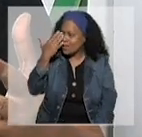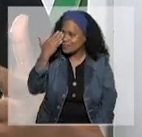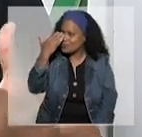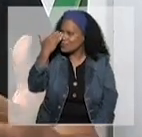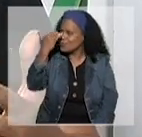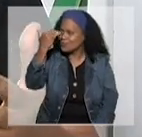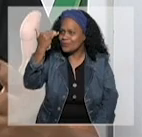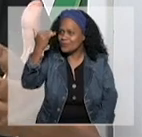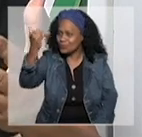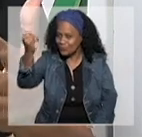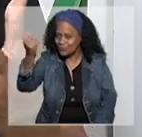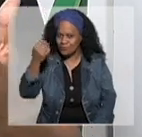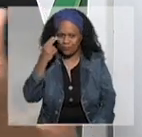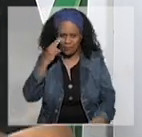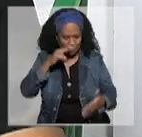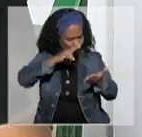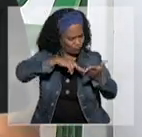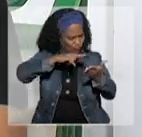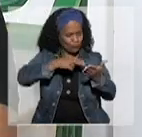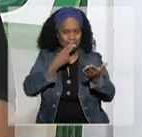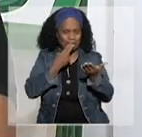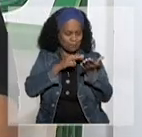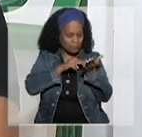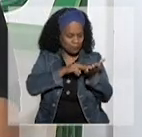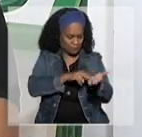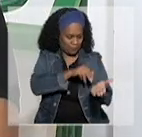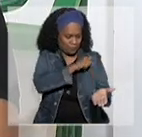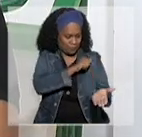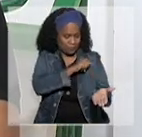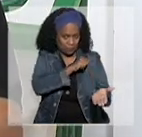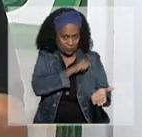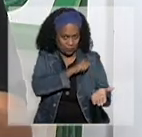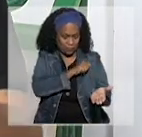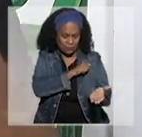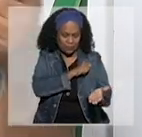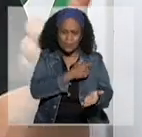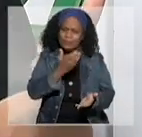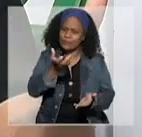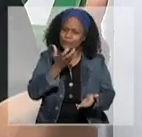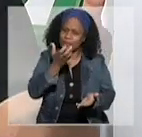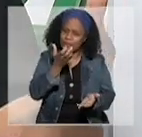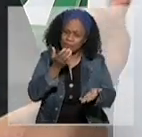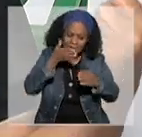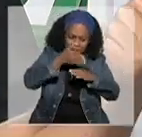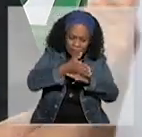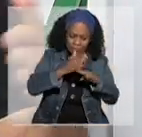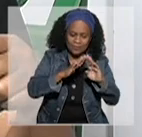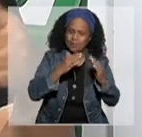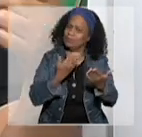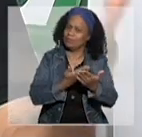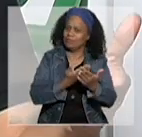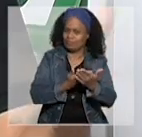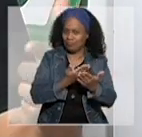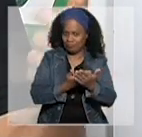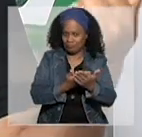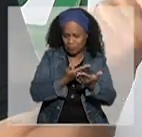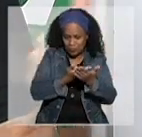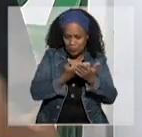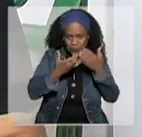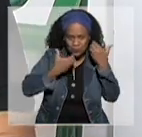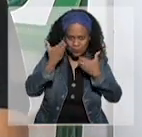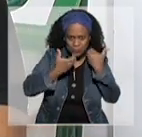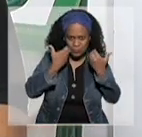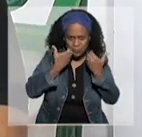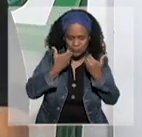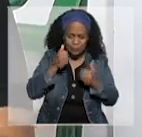tudo, elas se envolvem. Eu li uma carta de uma aluna que estava pleiteando entrar numa escola polo, numa das